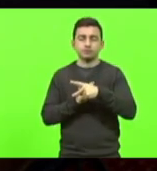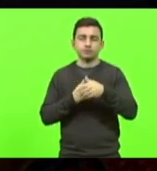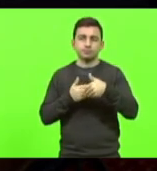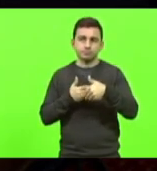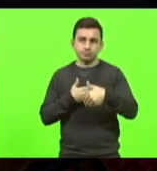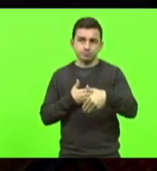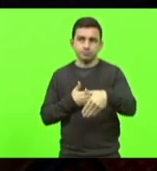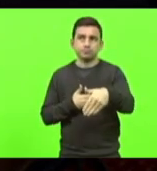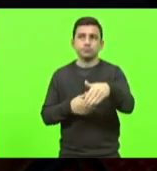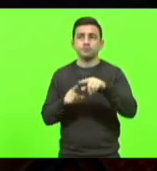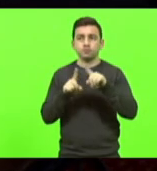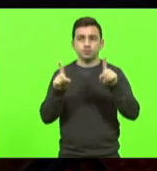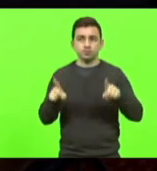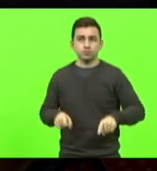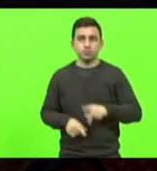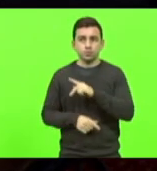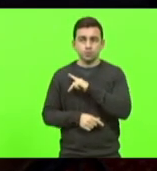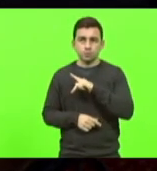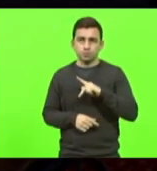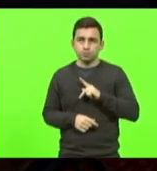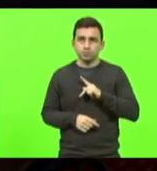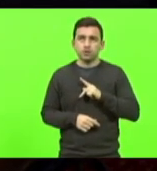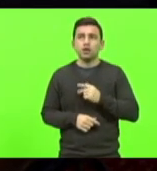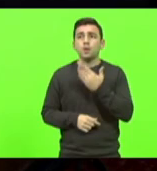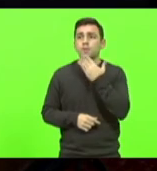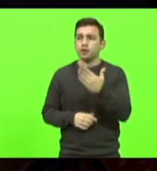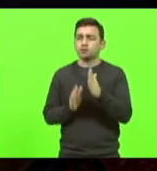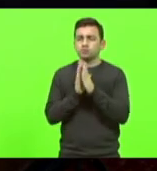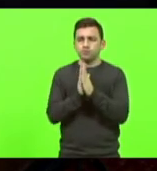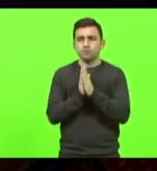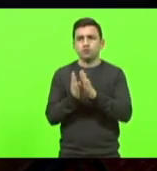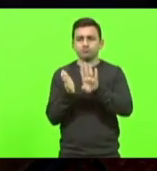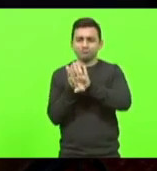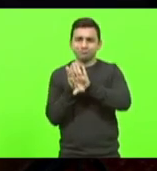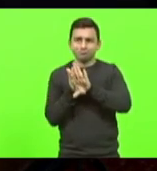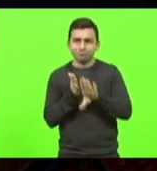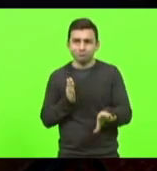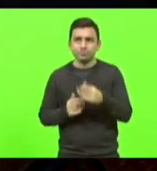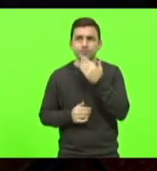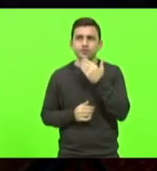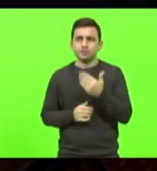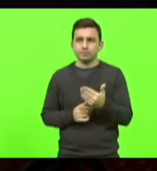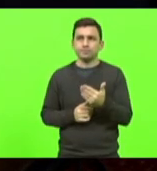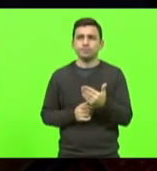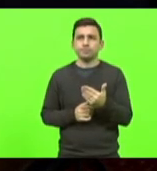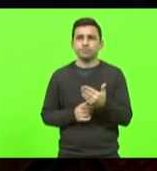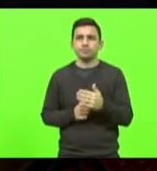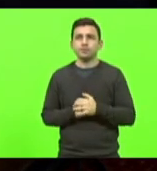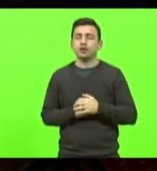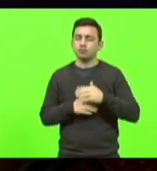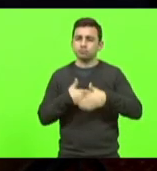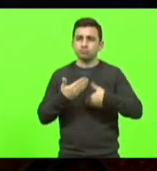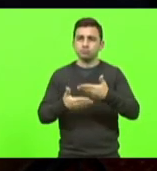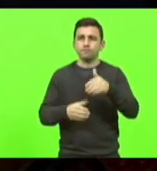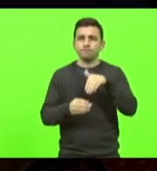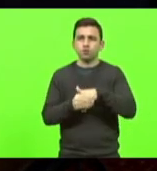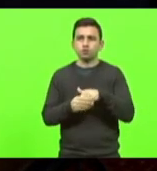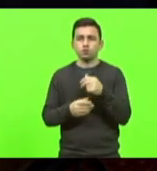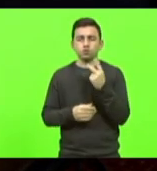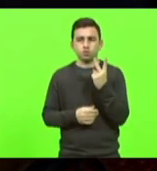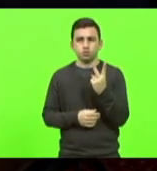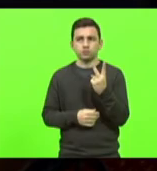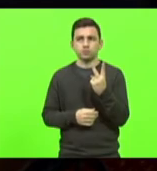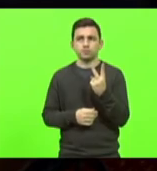portanto eu peço a rejeição do presente requerimento e caminho voto dois